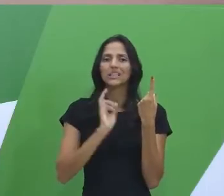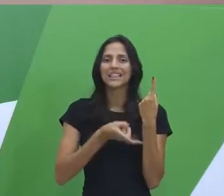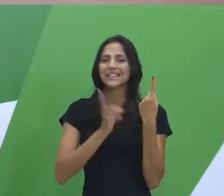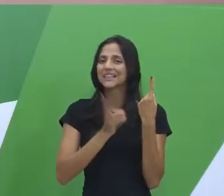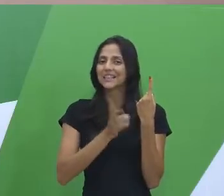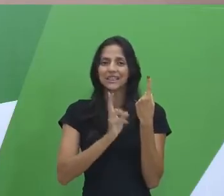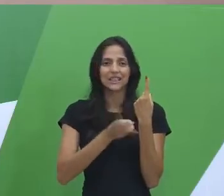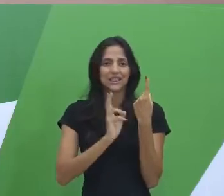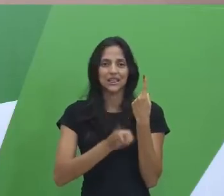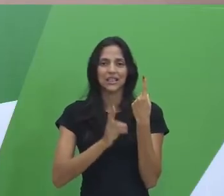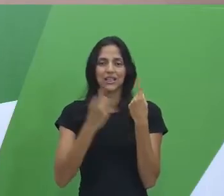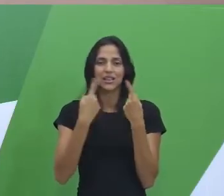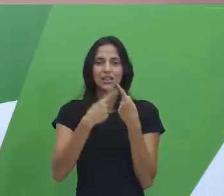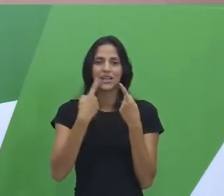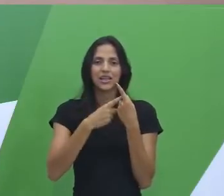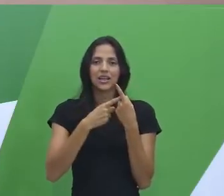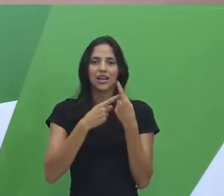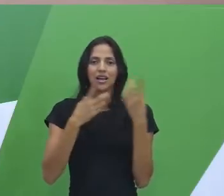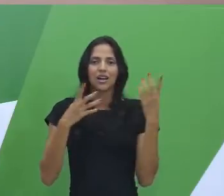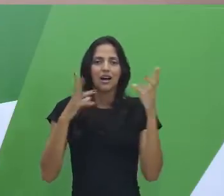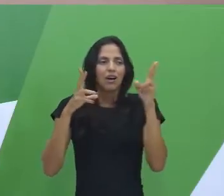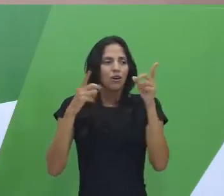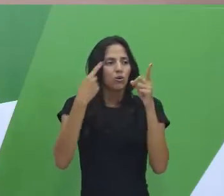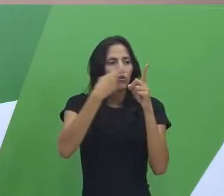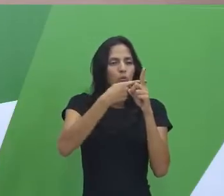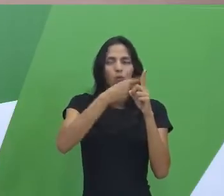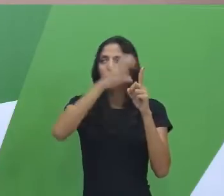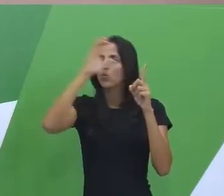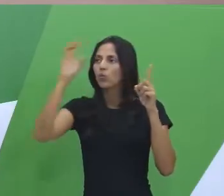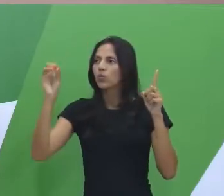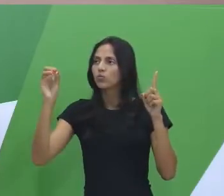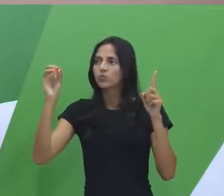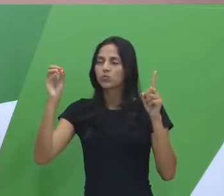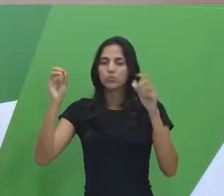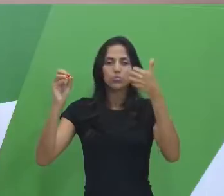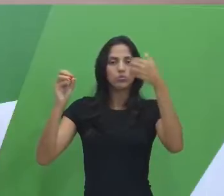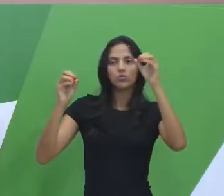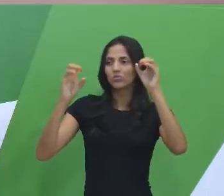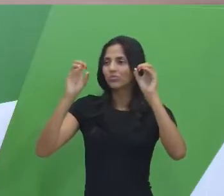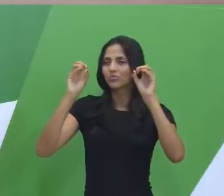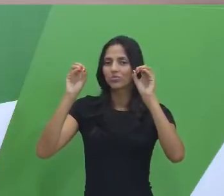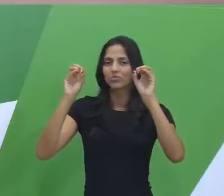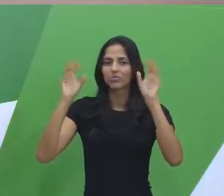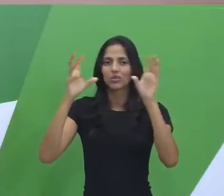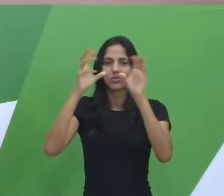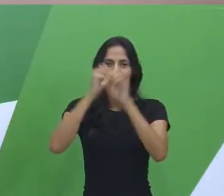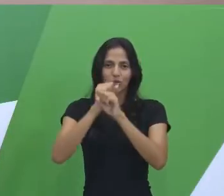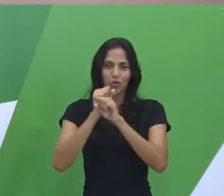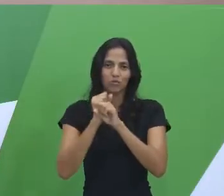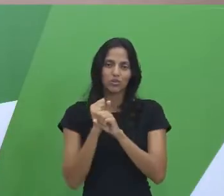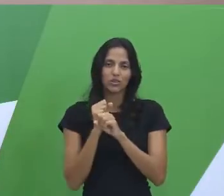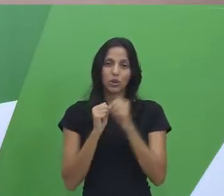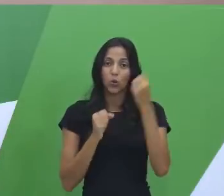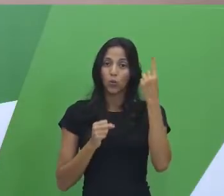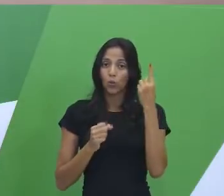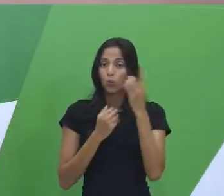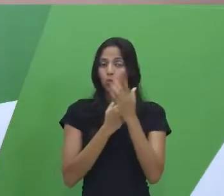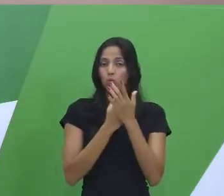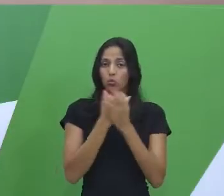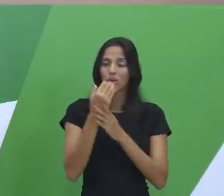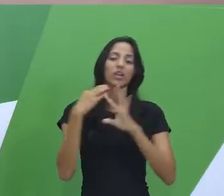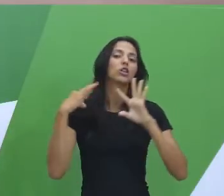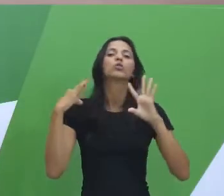Daí, quando você formata a circunferência trigonométrica, o homem parte logo para o conhecimento unitário. Então, toda